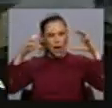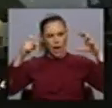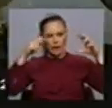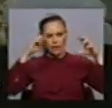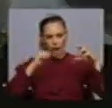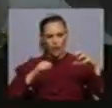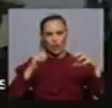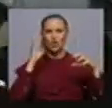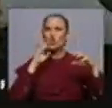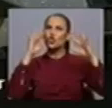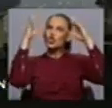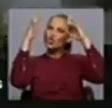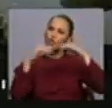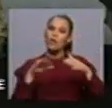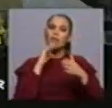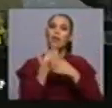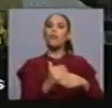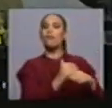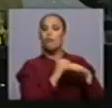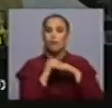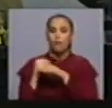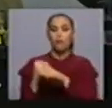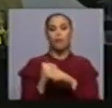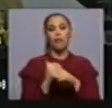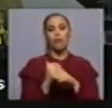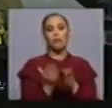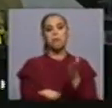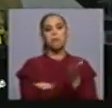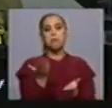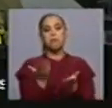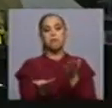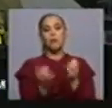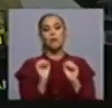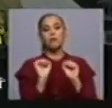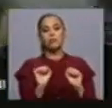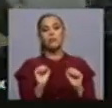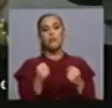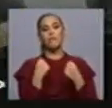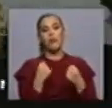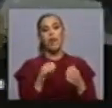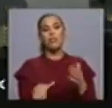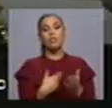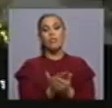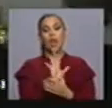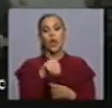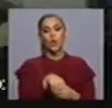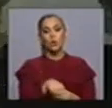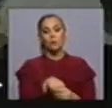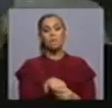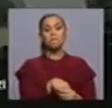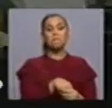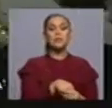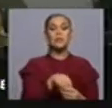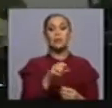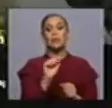ali um equilíbrio. É um equilíbrio, um jogo de equilíbrio entre a gravidade, que é uma força que comprime essas bolsas, e a pressão